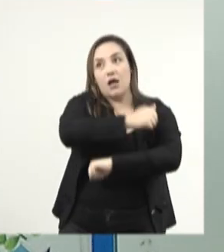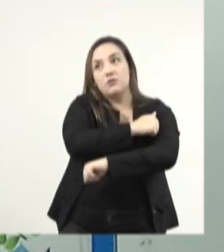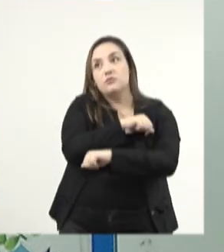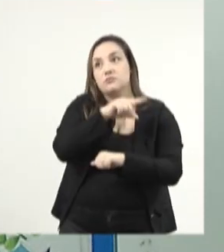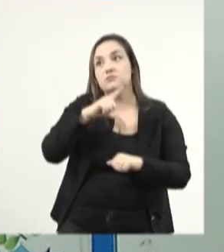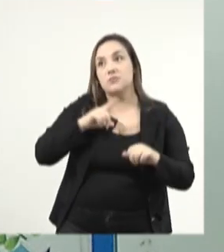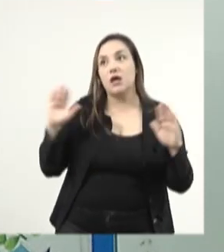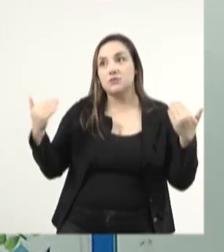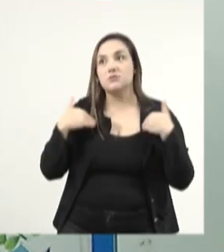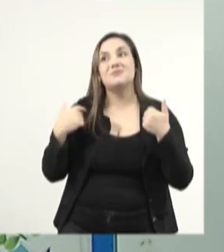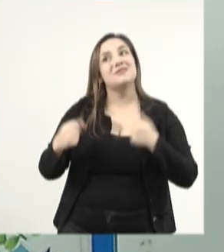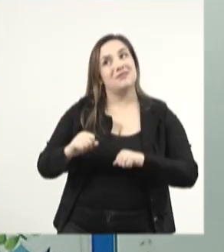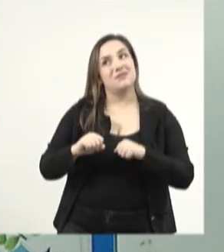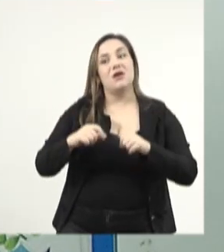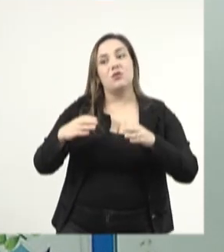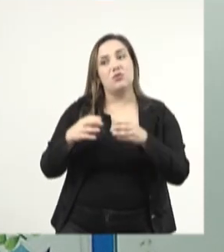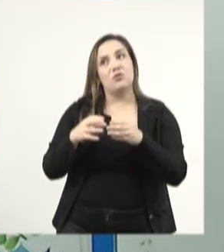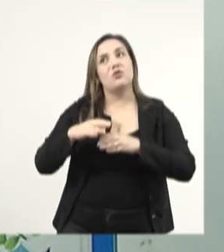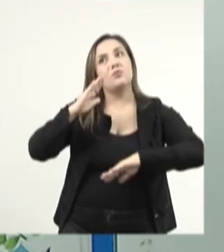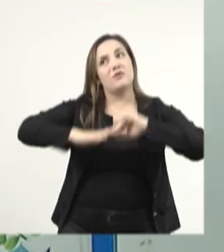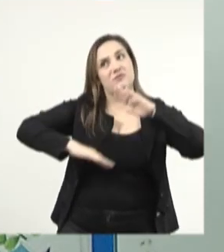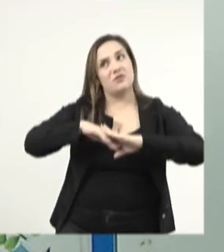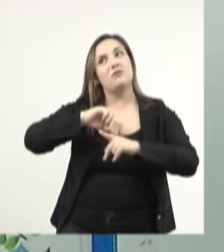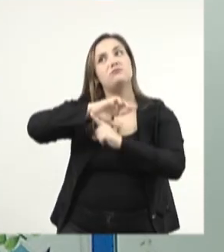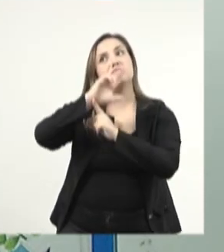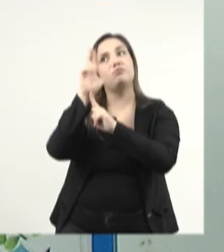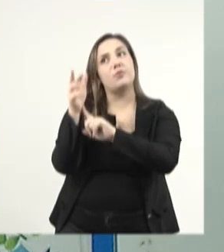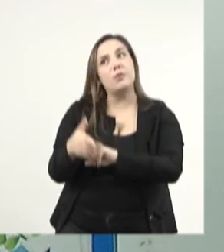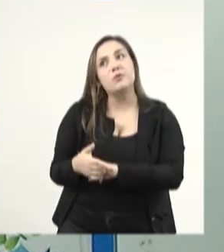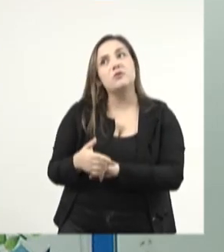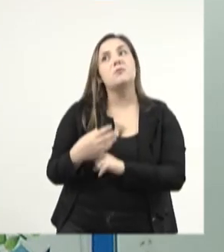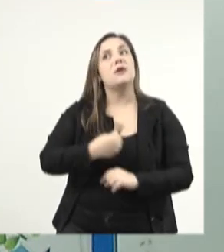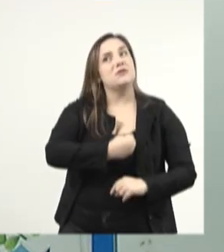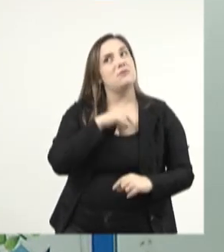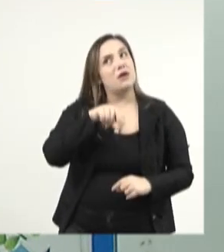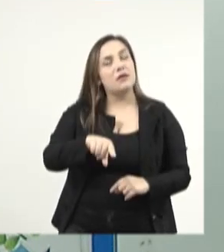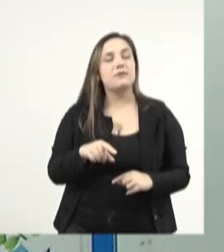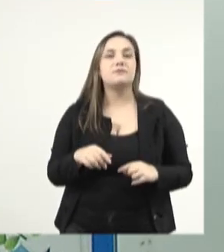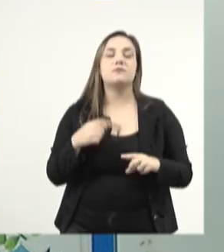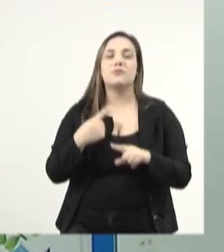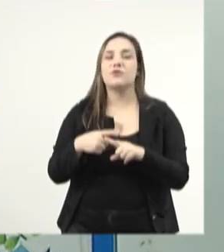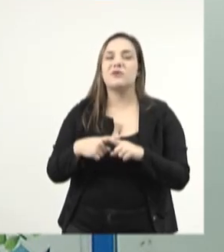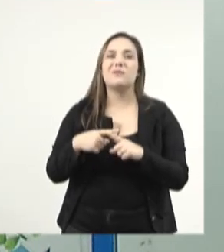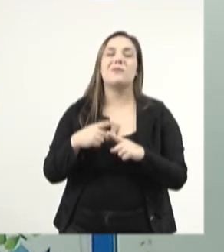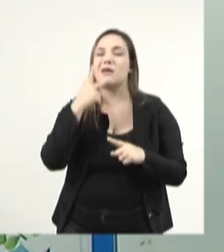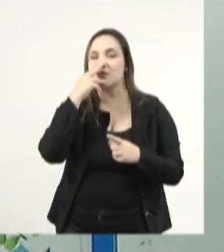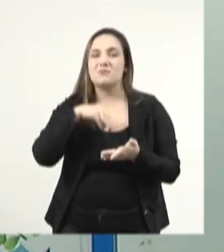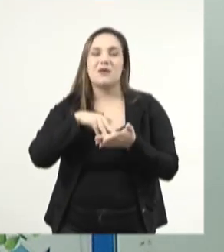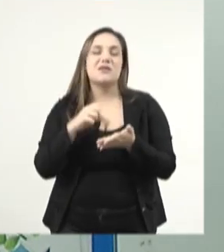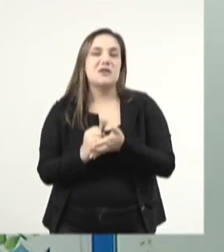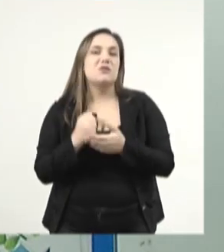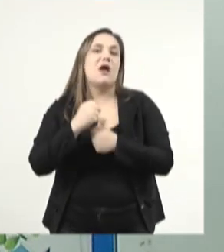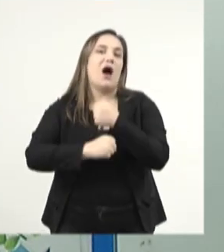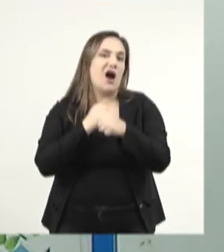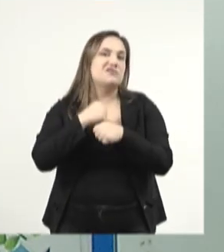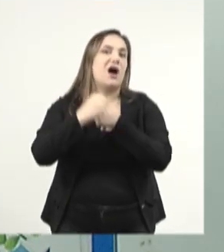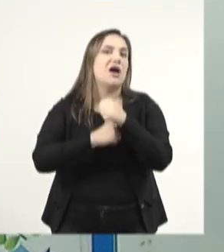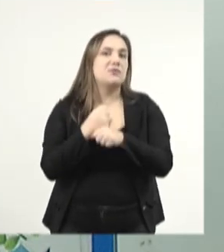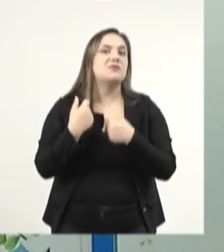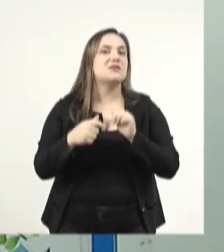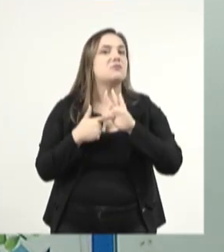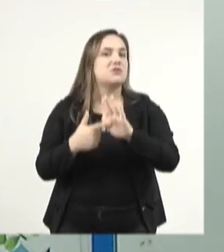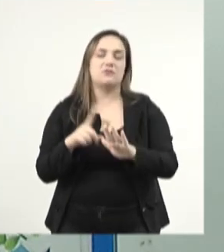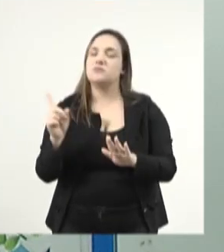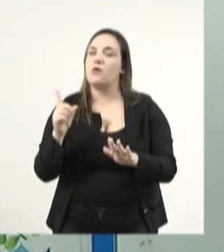mesmo para formatar como que vai acontecer esse atendimento ao estudante, a partir desse laudo, que todo ano, toda matrícula teria que ser apresentado, mas agora,